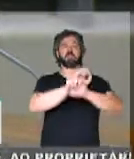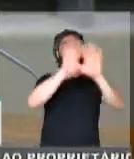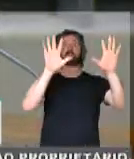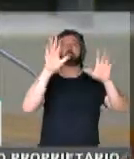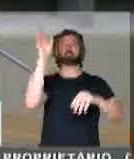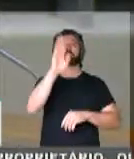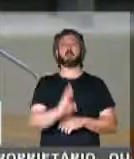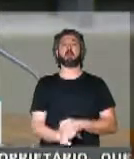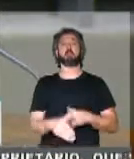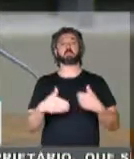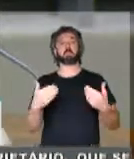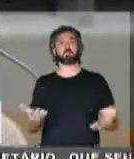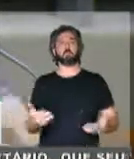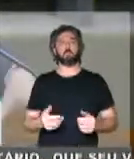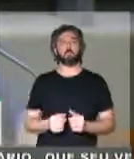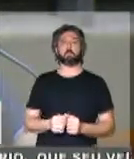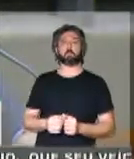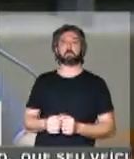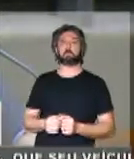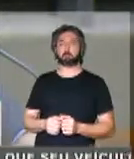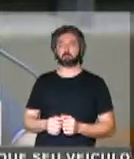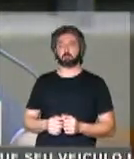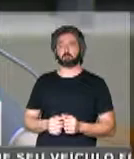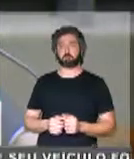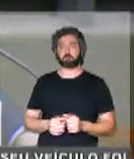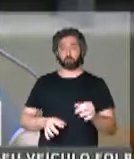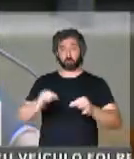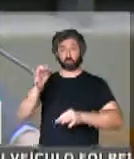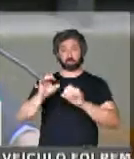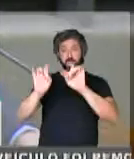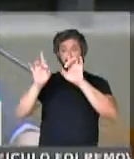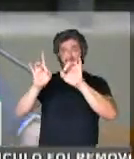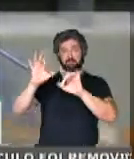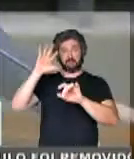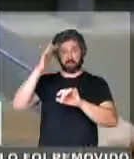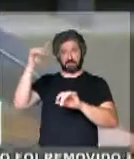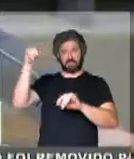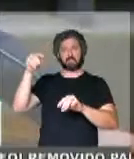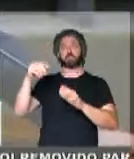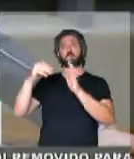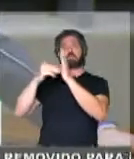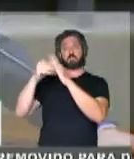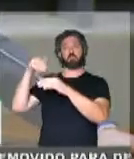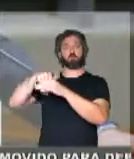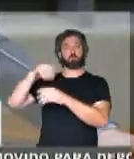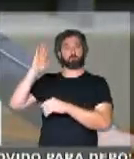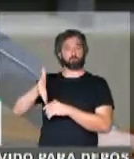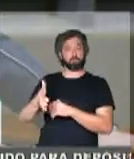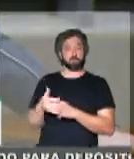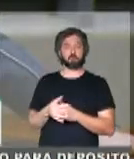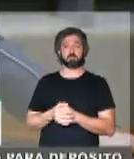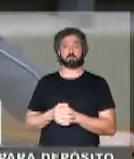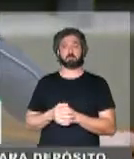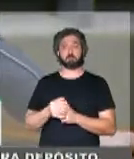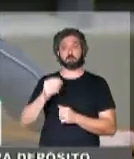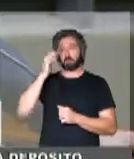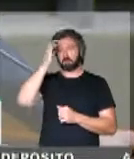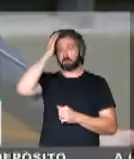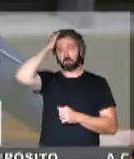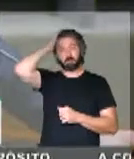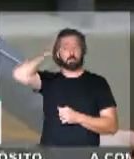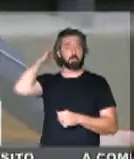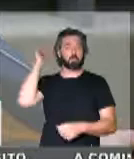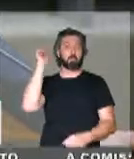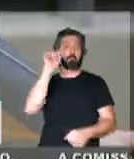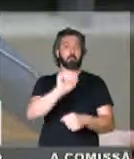transparência. Portanto, a pauta do foro privilegiado que já passou pelo Senado Federal, que está